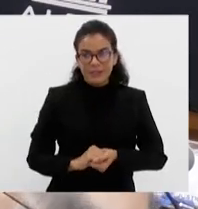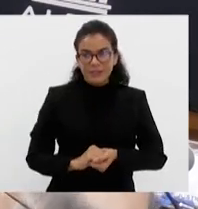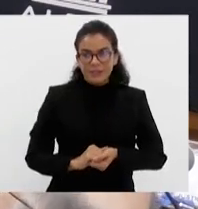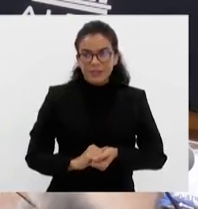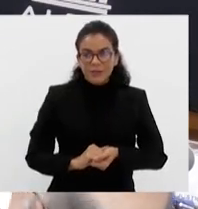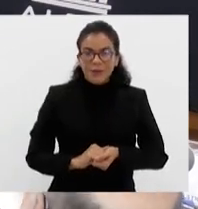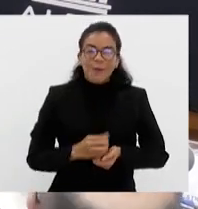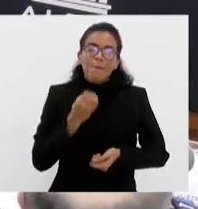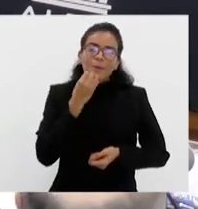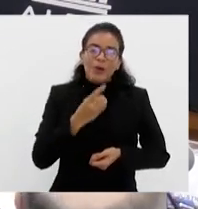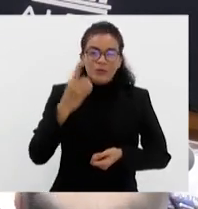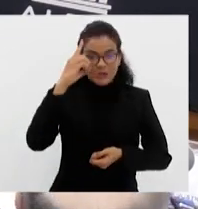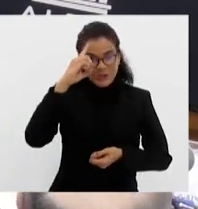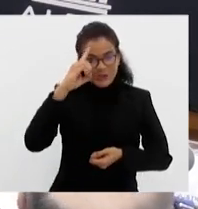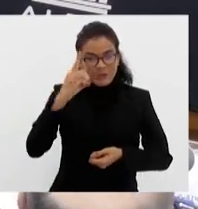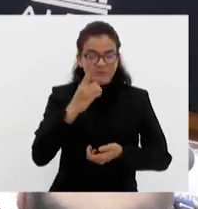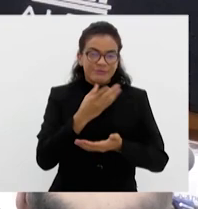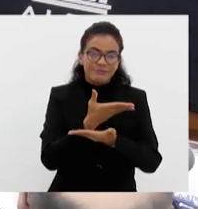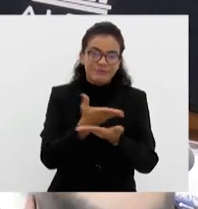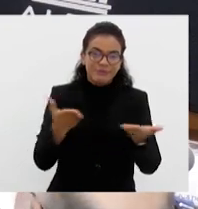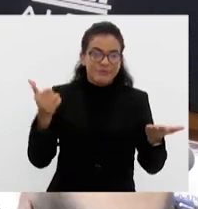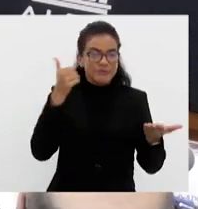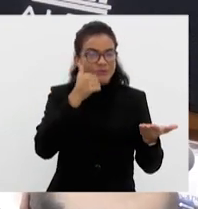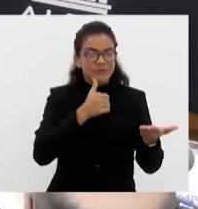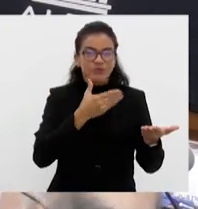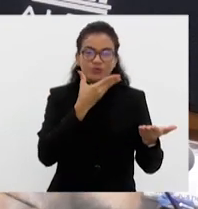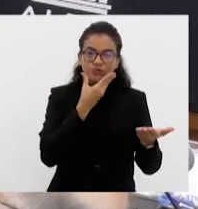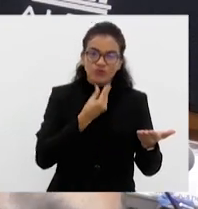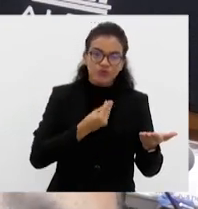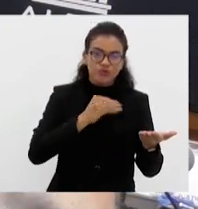Bom dia a todos e todas.